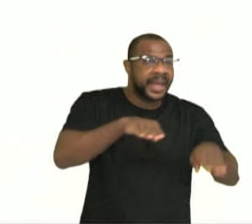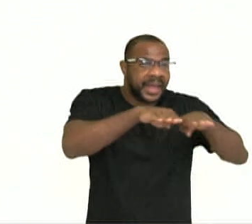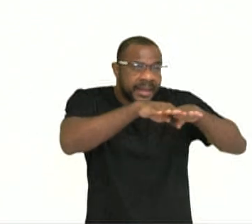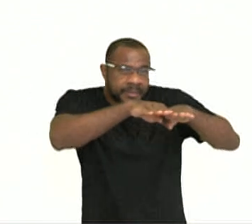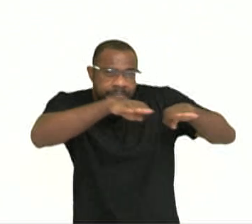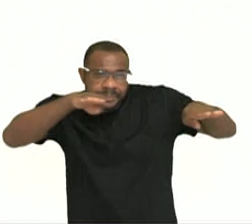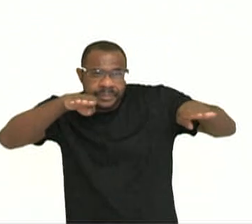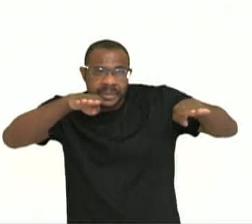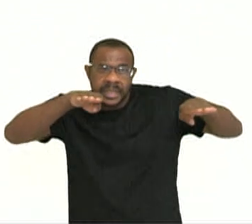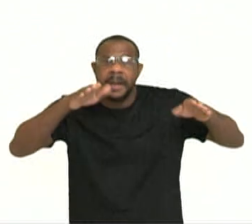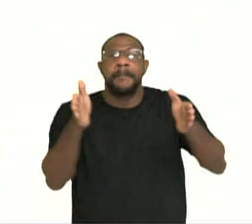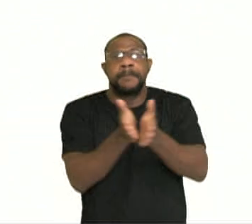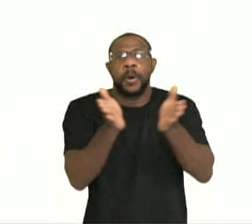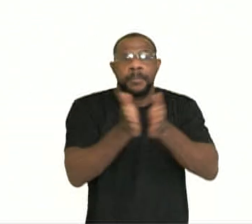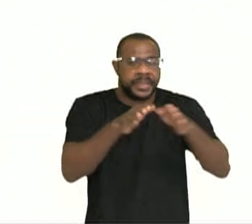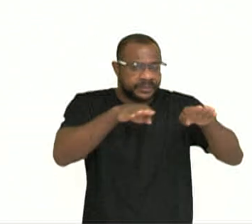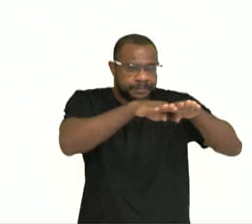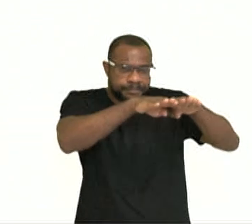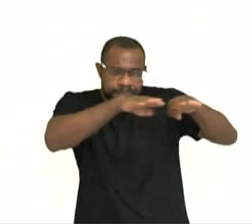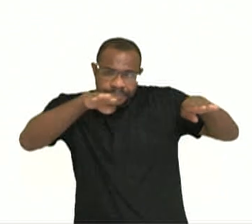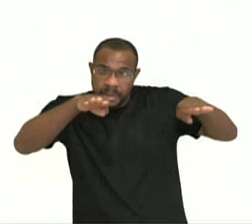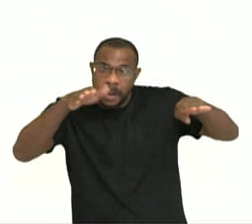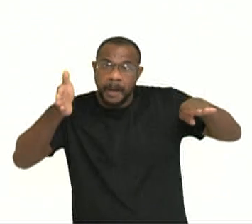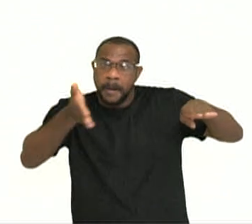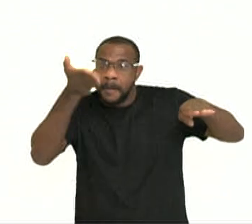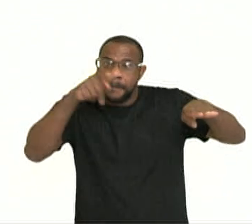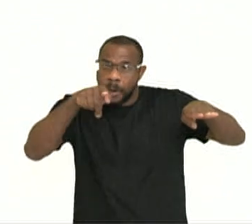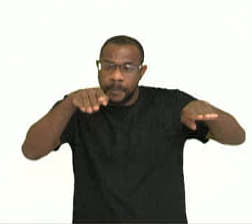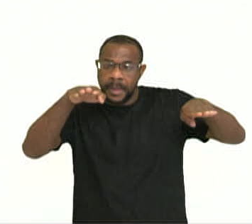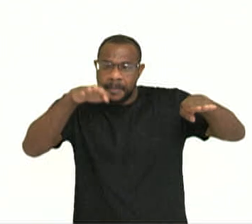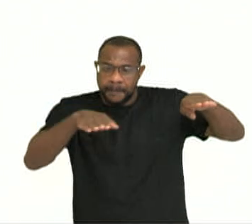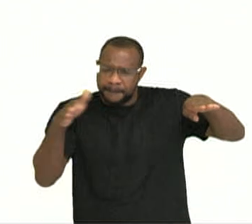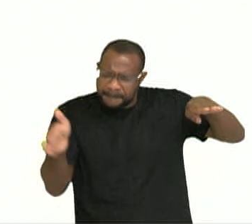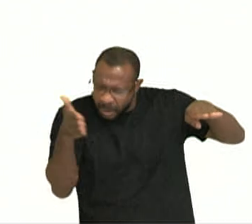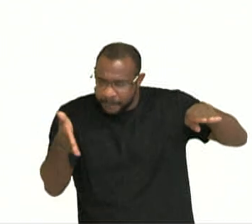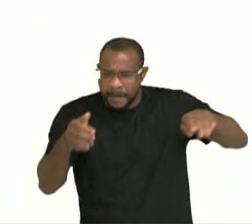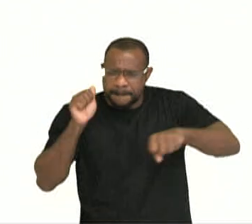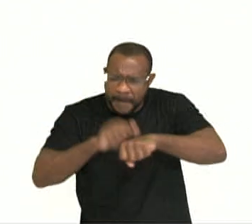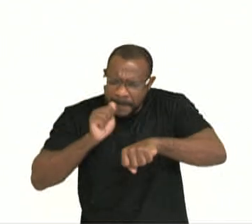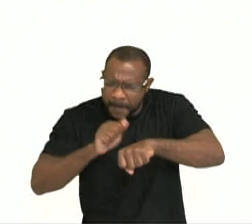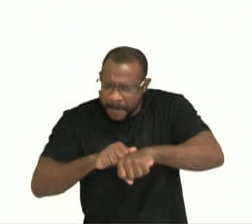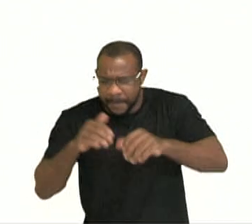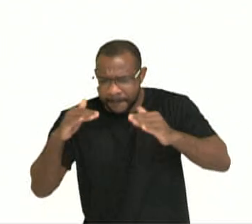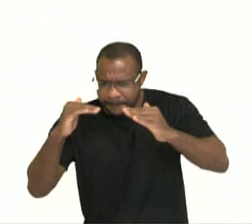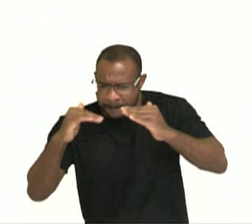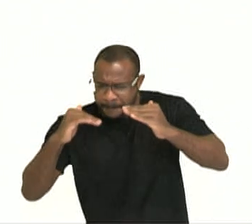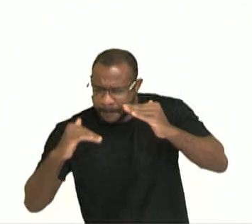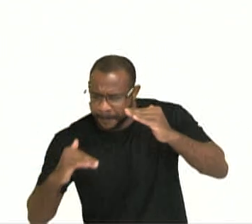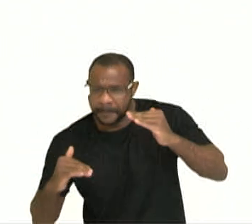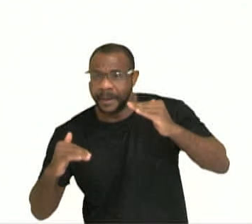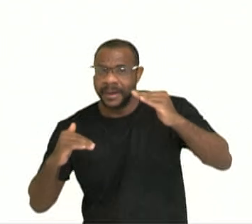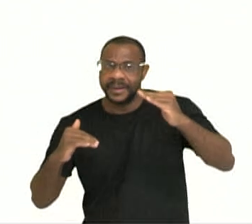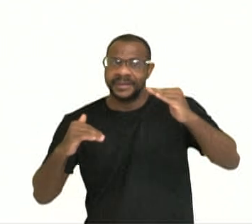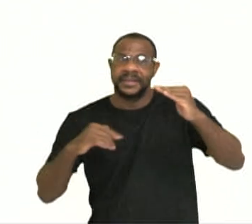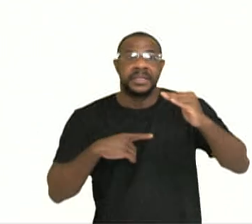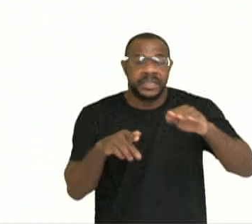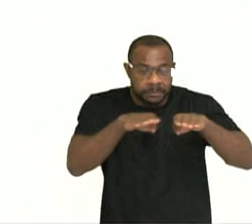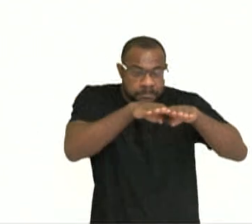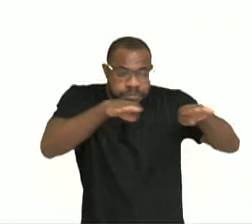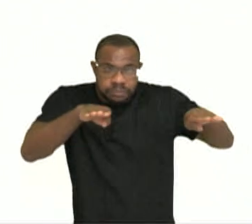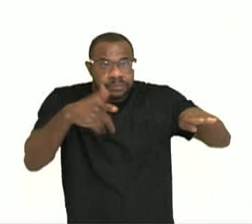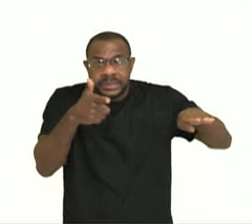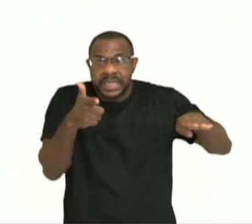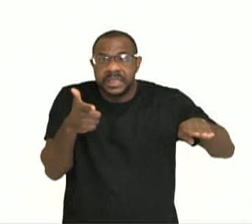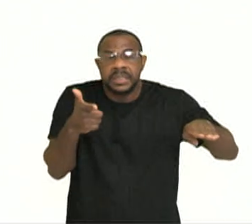uma definição para estabelecer, né, quando a pessoa é considerada pobre, quando ela não tem esse mínimo estabelecido